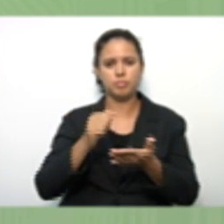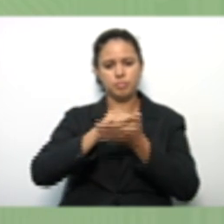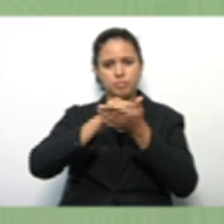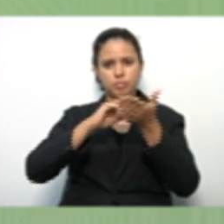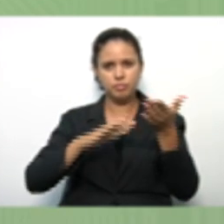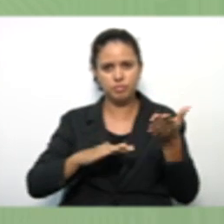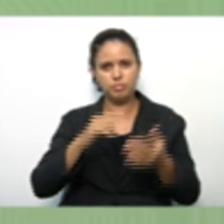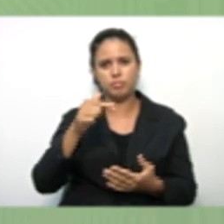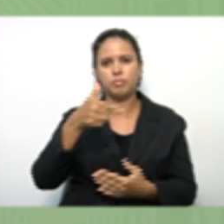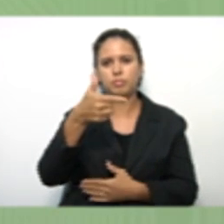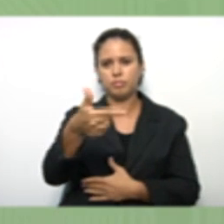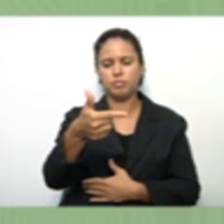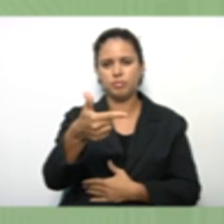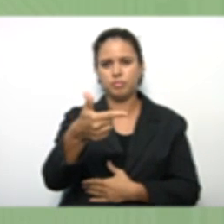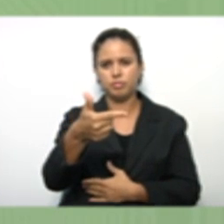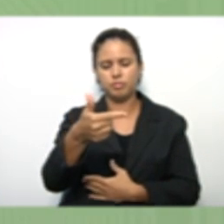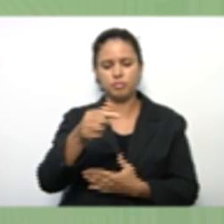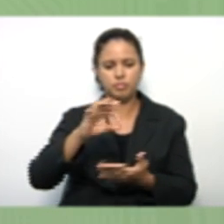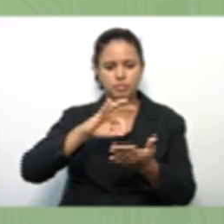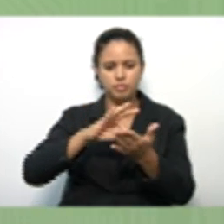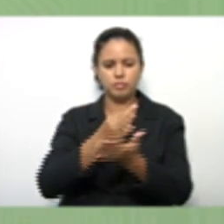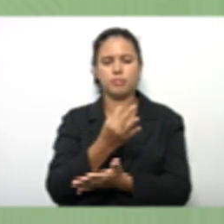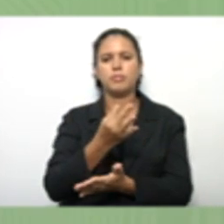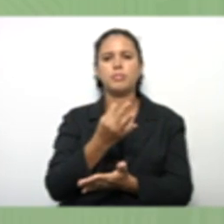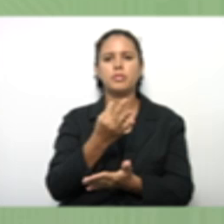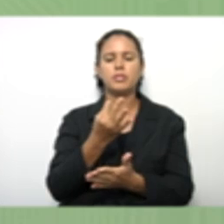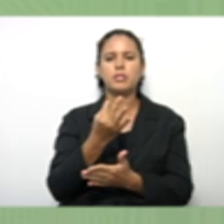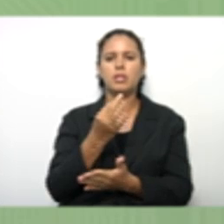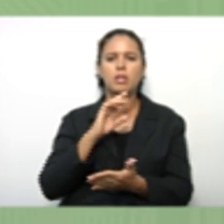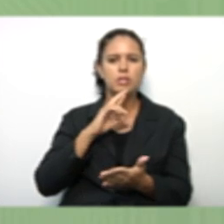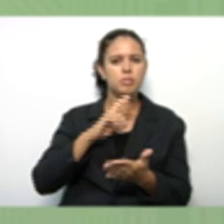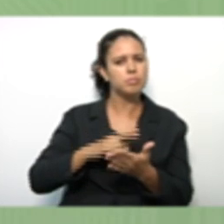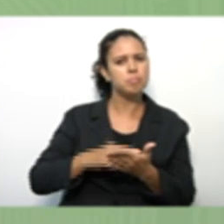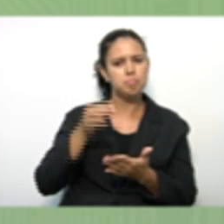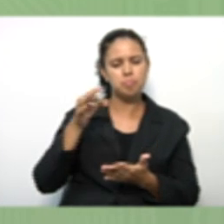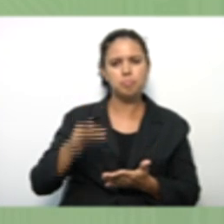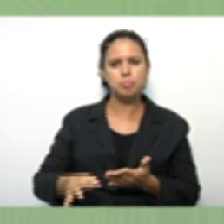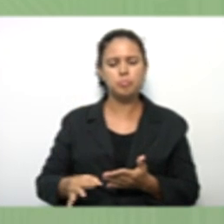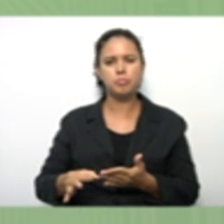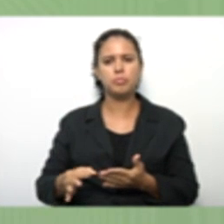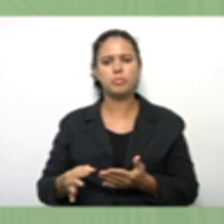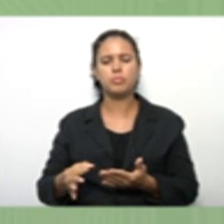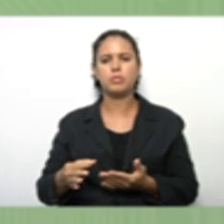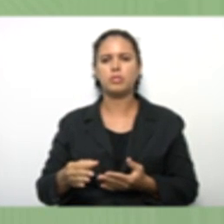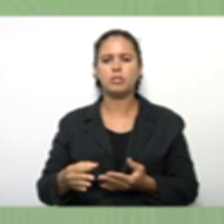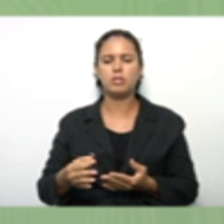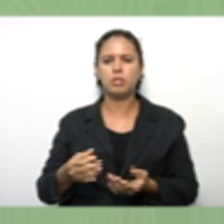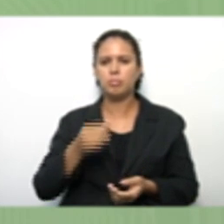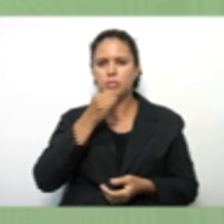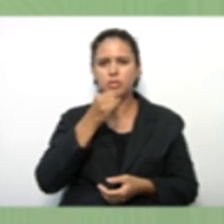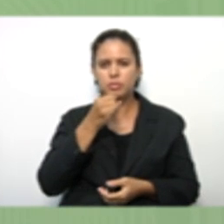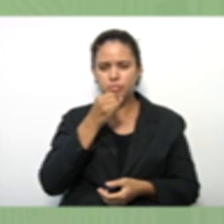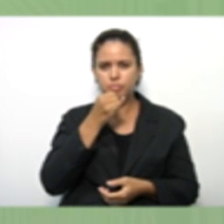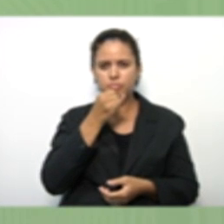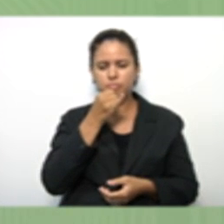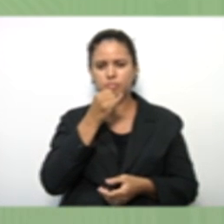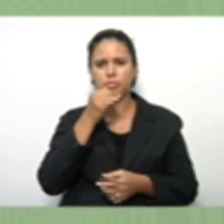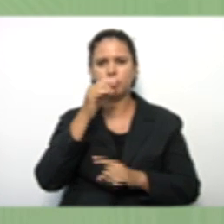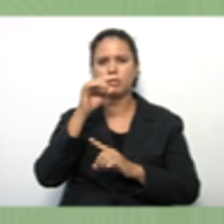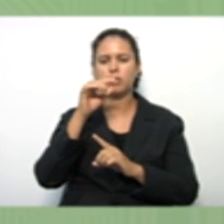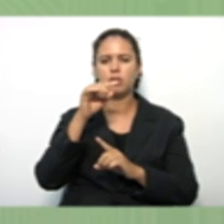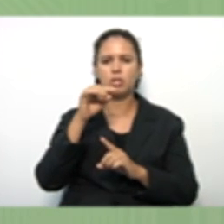2. Assinale a alternativa correta acerca do objeto de estudo